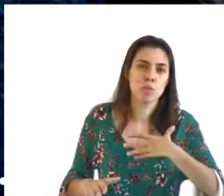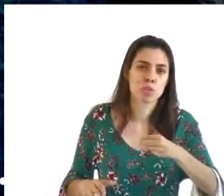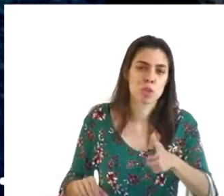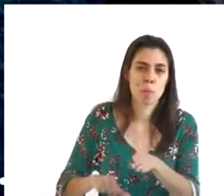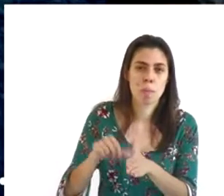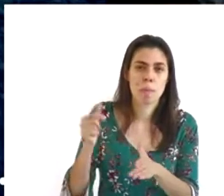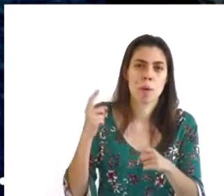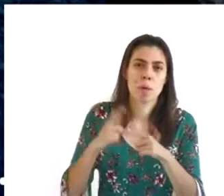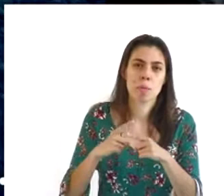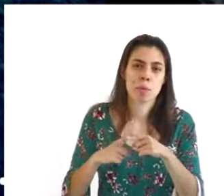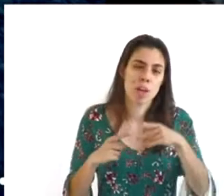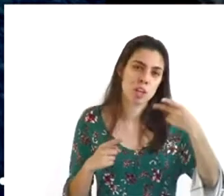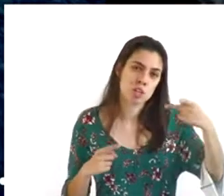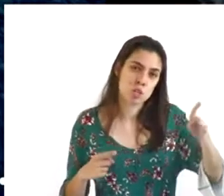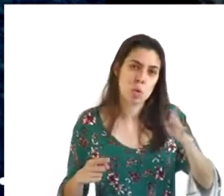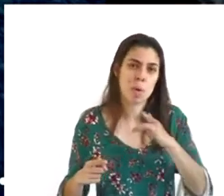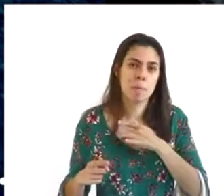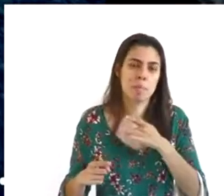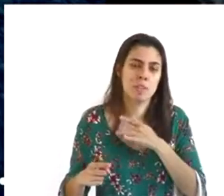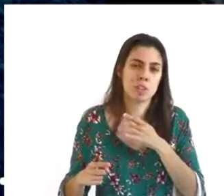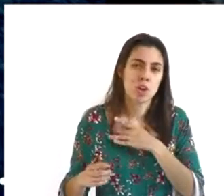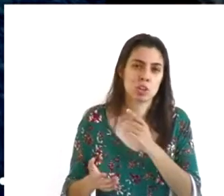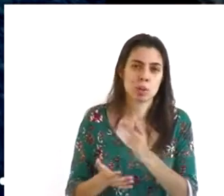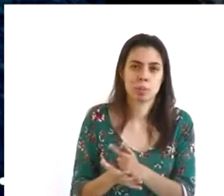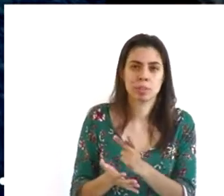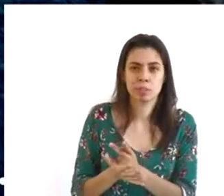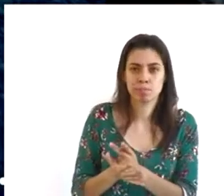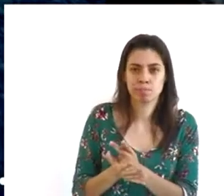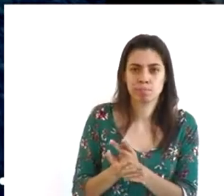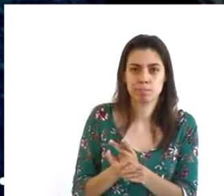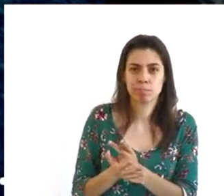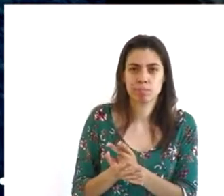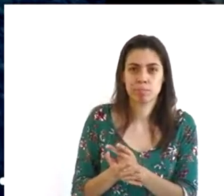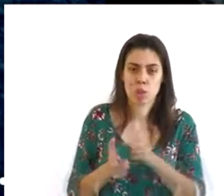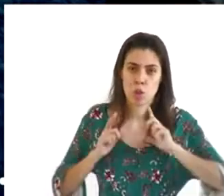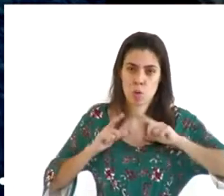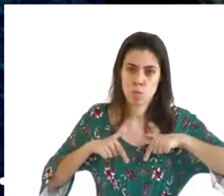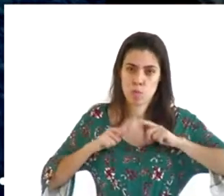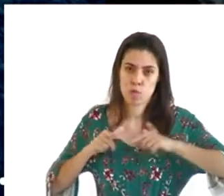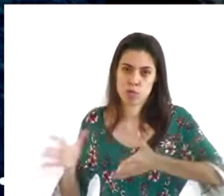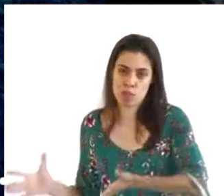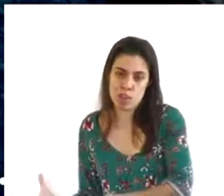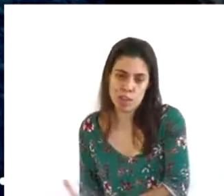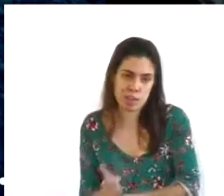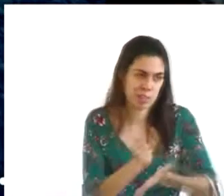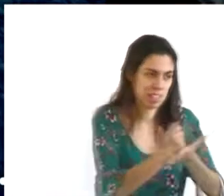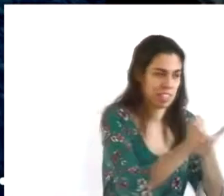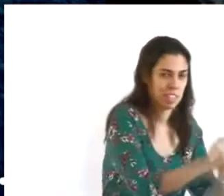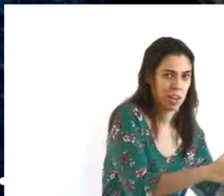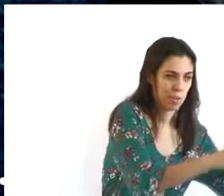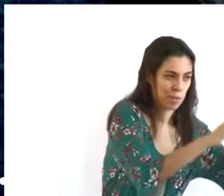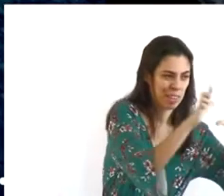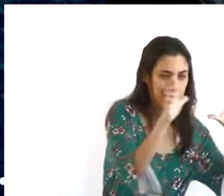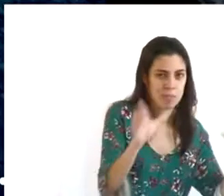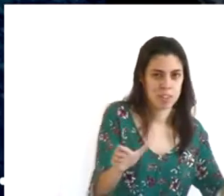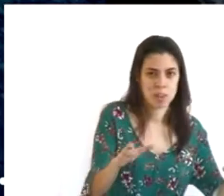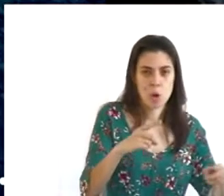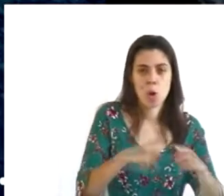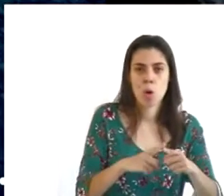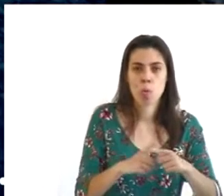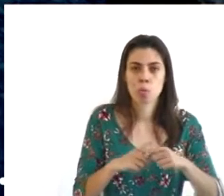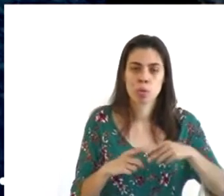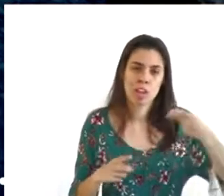para sempre. E tirou a Israel do meio deles, porque a sua misericórdia dura para